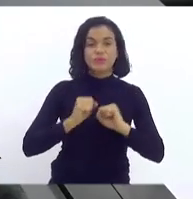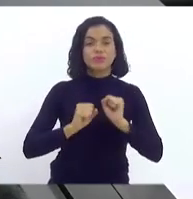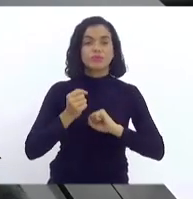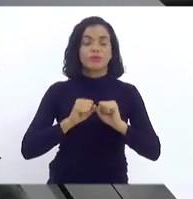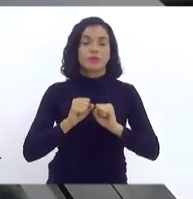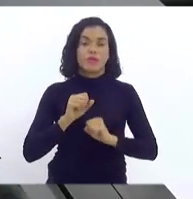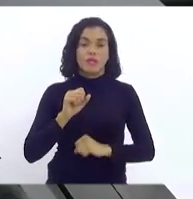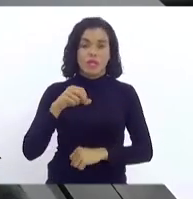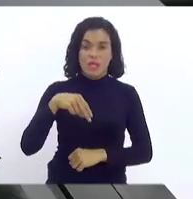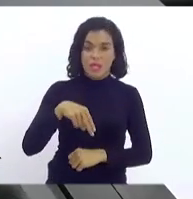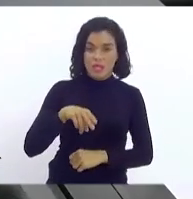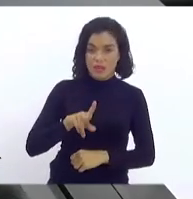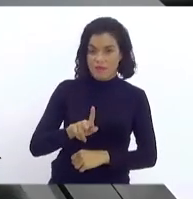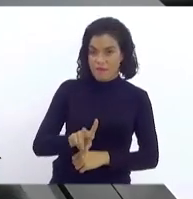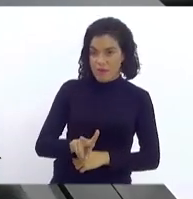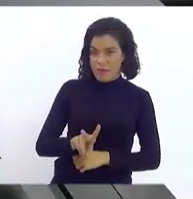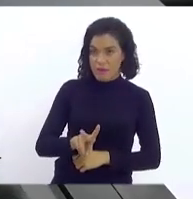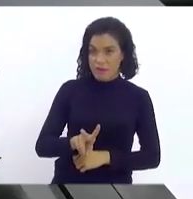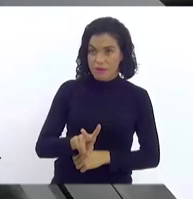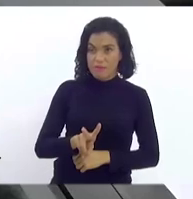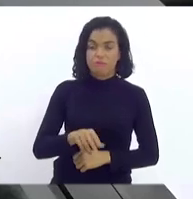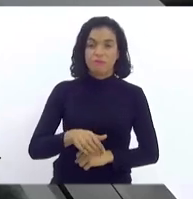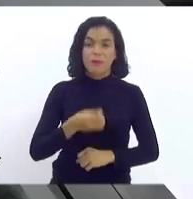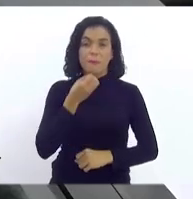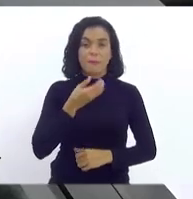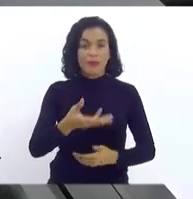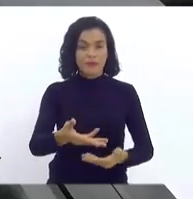GNV, onde se encontra. É muito bem-vindo.